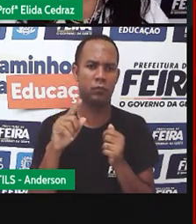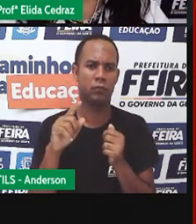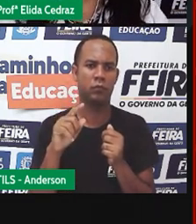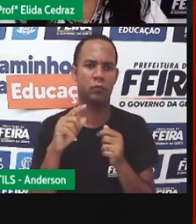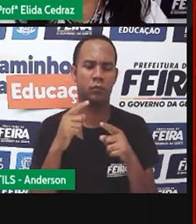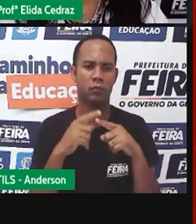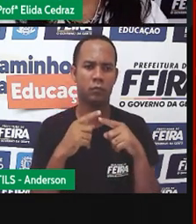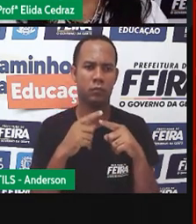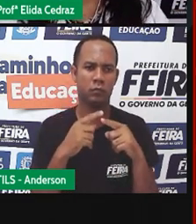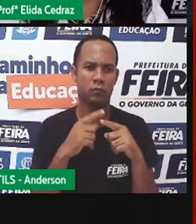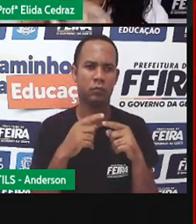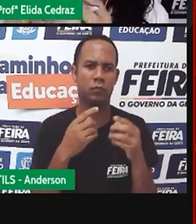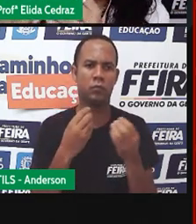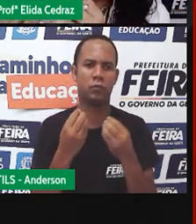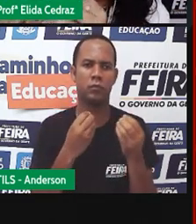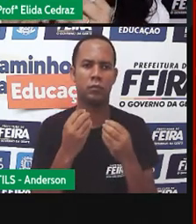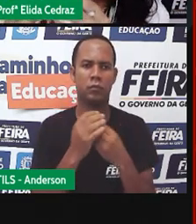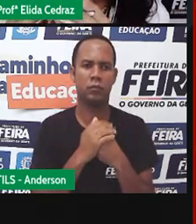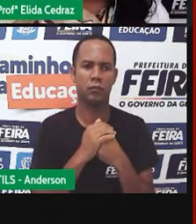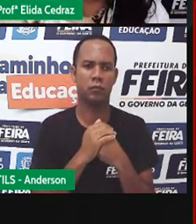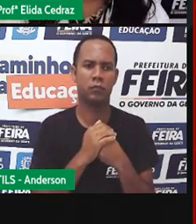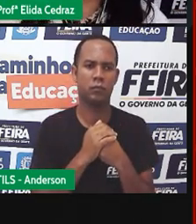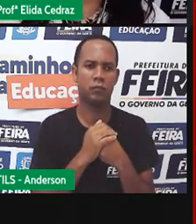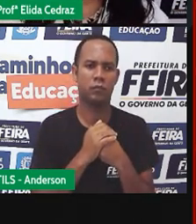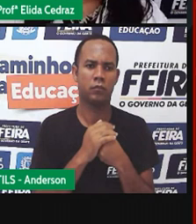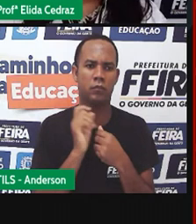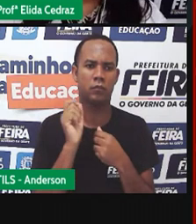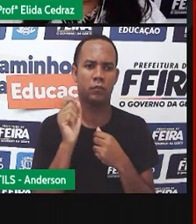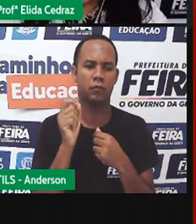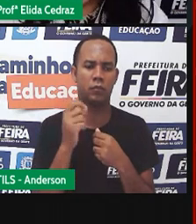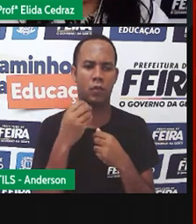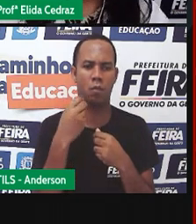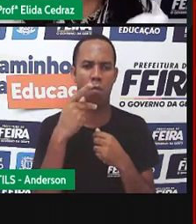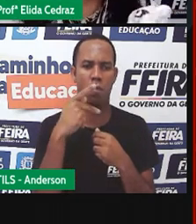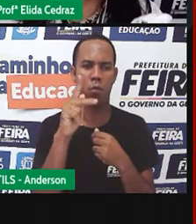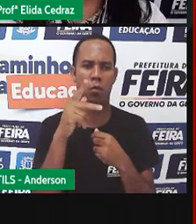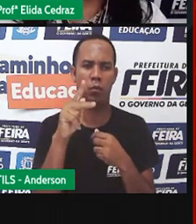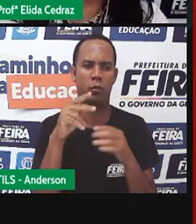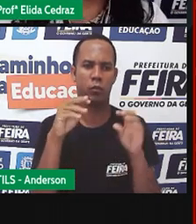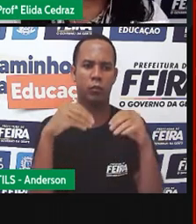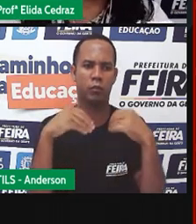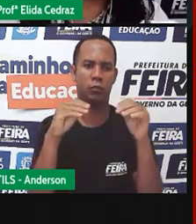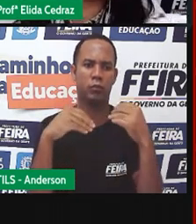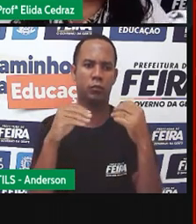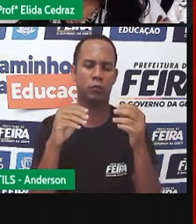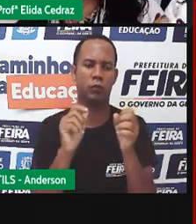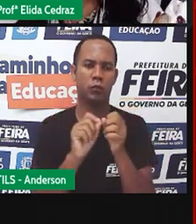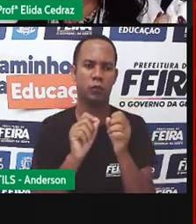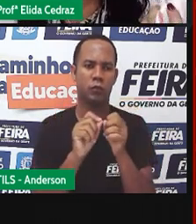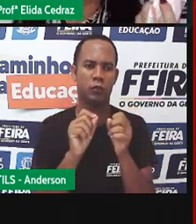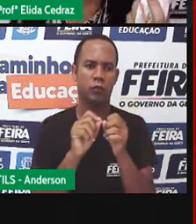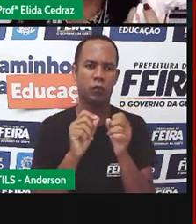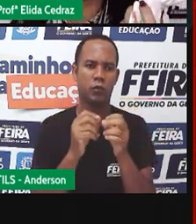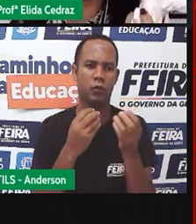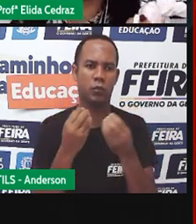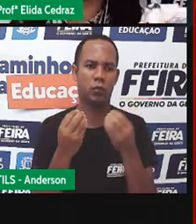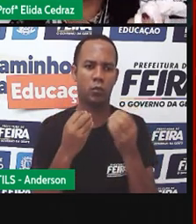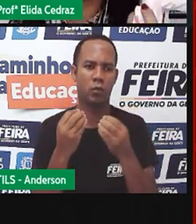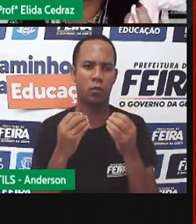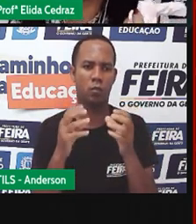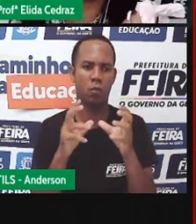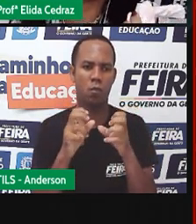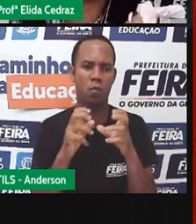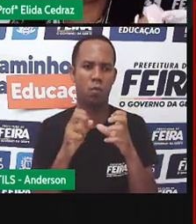da propriedade do material dessa toalha. Ele é feito de fios de